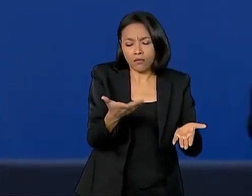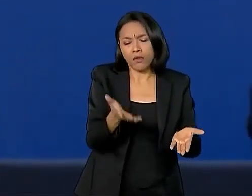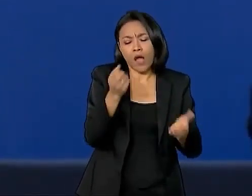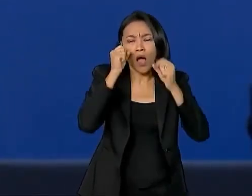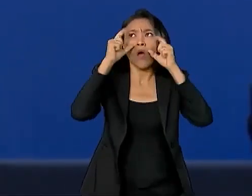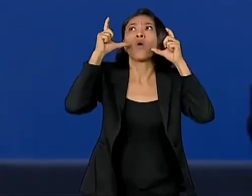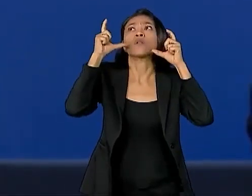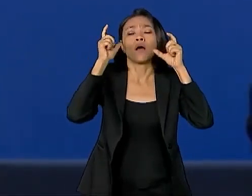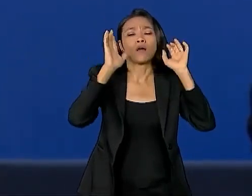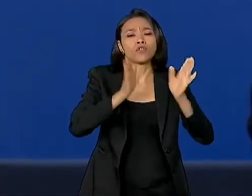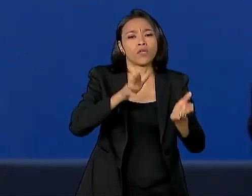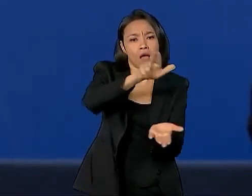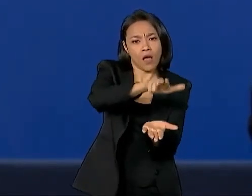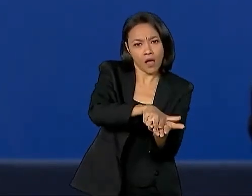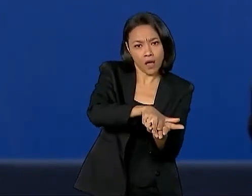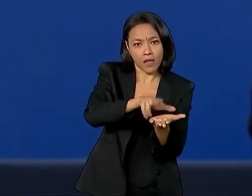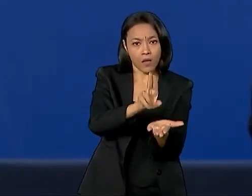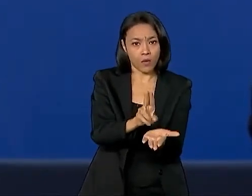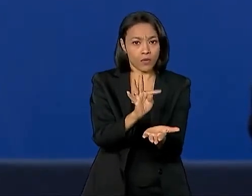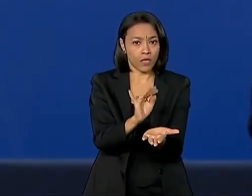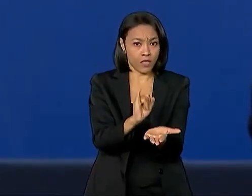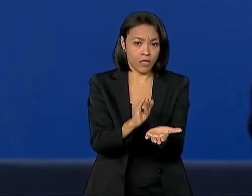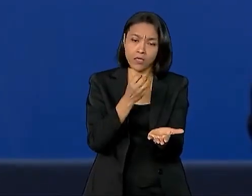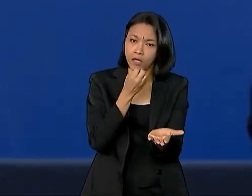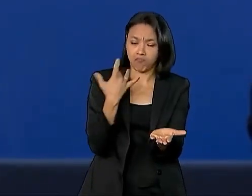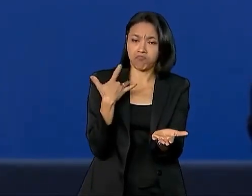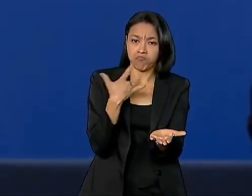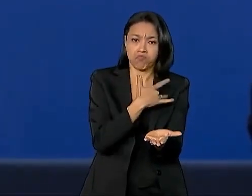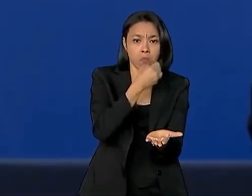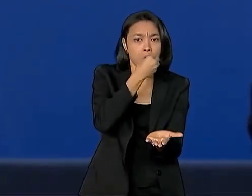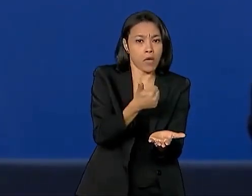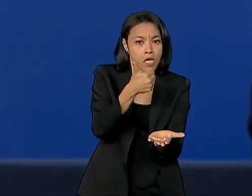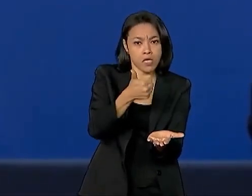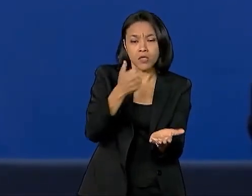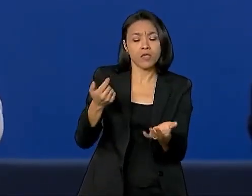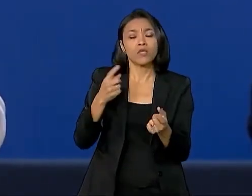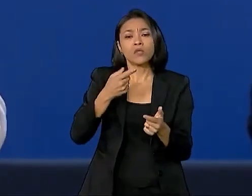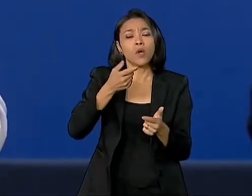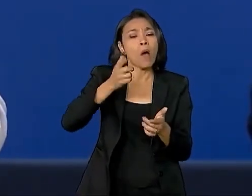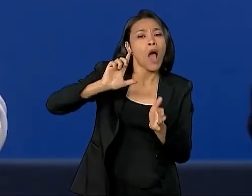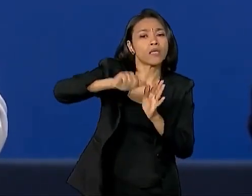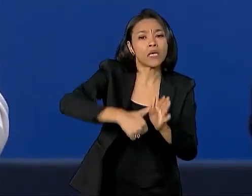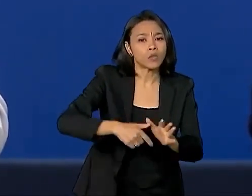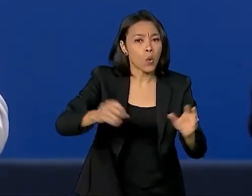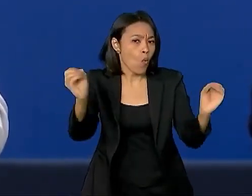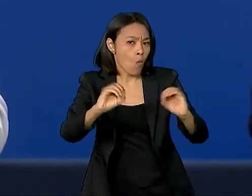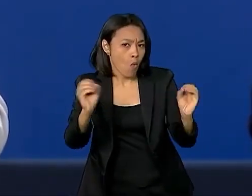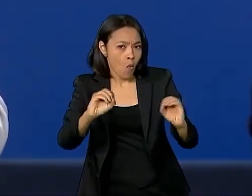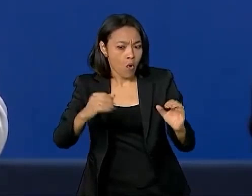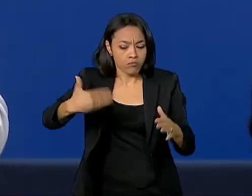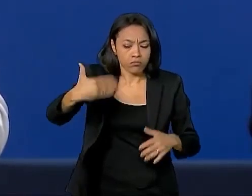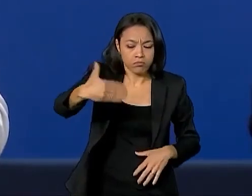vai estar comendo, está super estável. Então isso não atrasou nem um pouco a programação dos próximos dias,